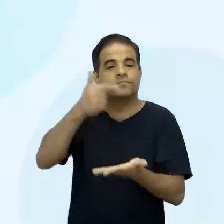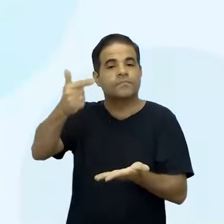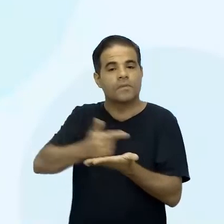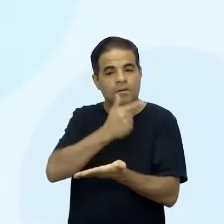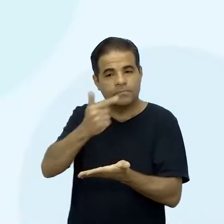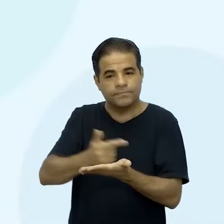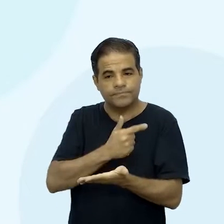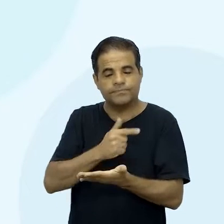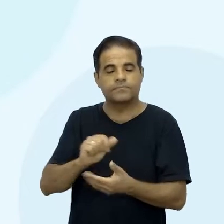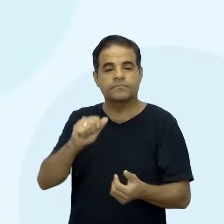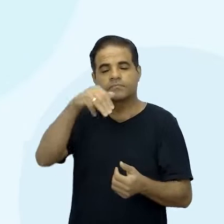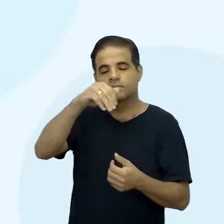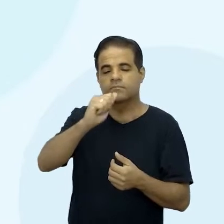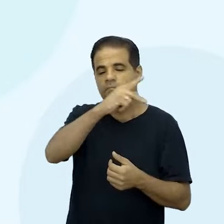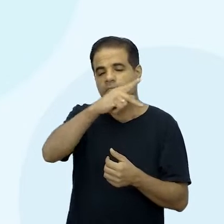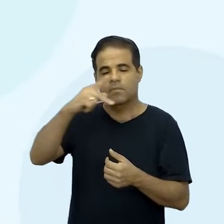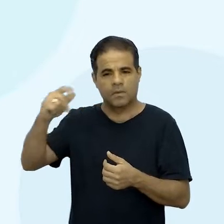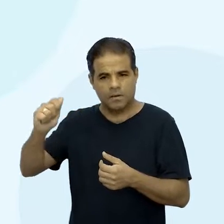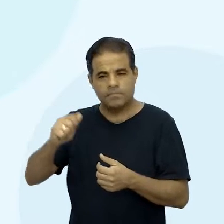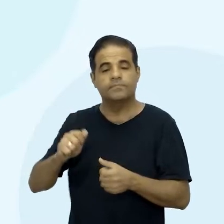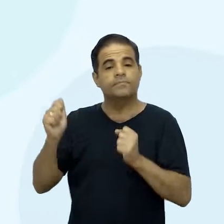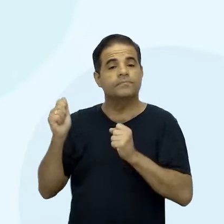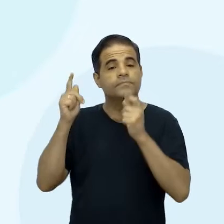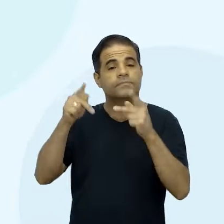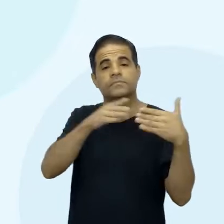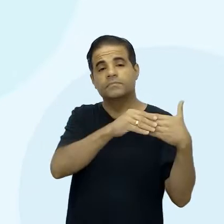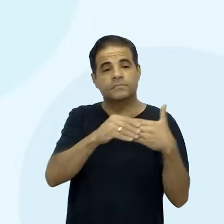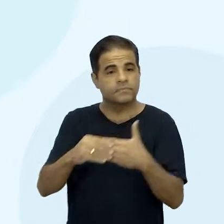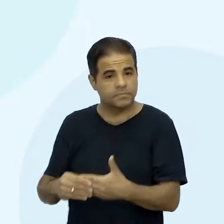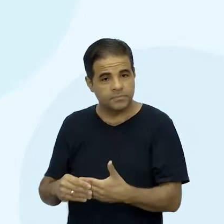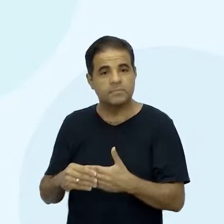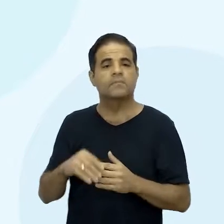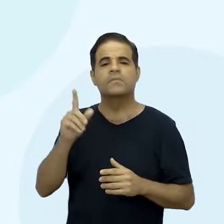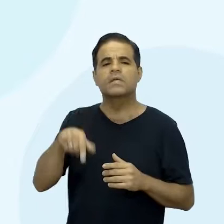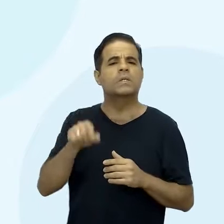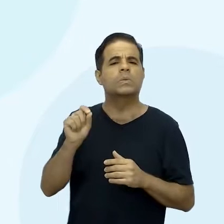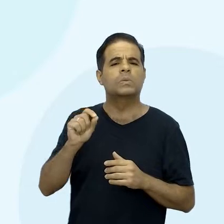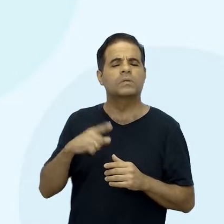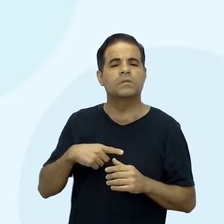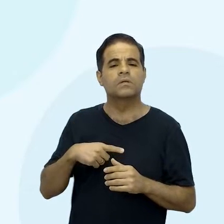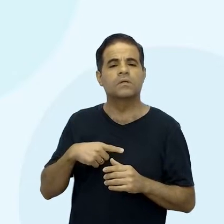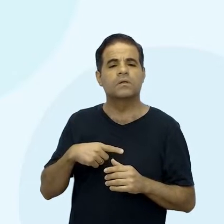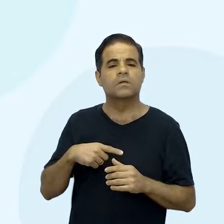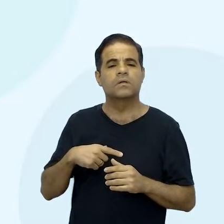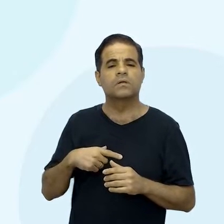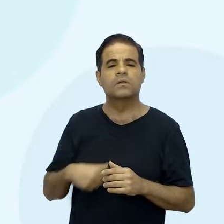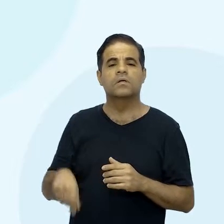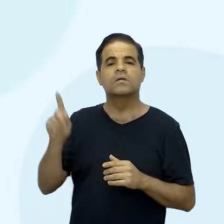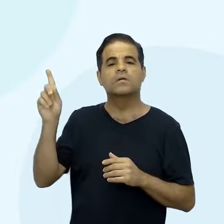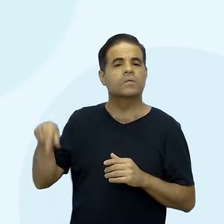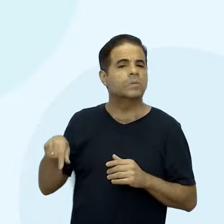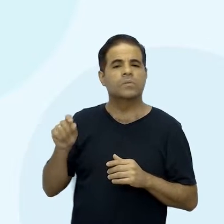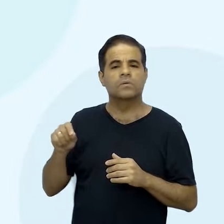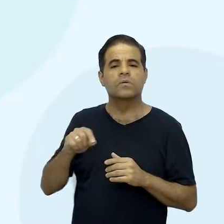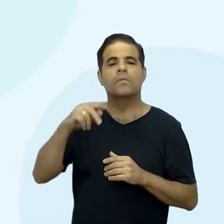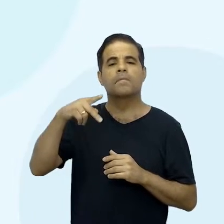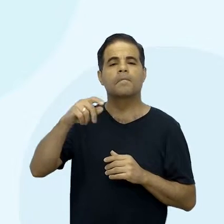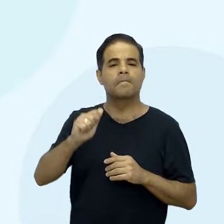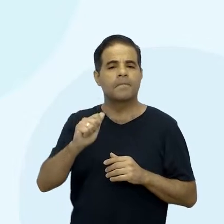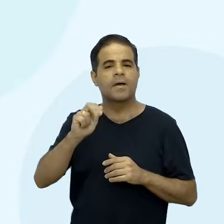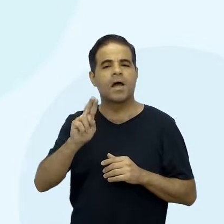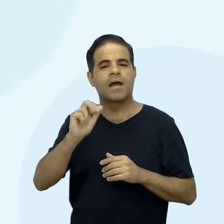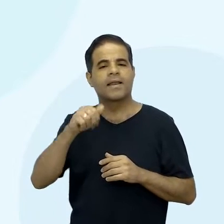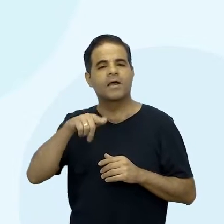de vocês, dentro do mapa. Então tem aí uma visita guiada a Hélio Oiticica, onde vai ter os parangolés e as bólides, que é legal vocês assistirem